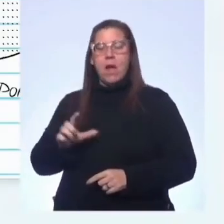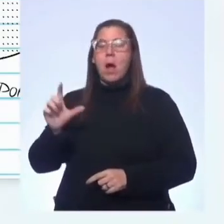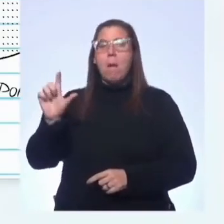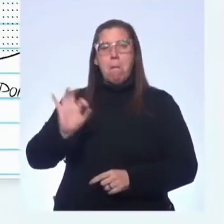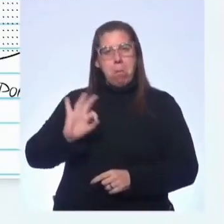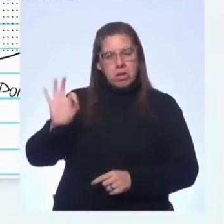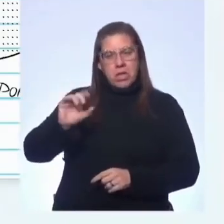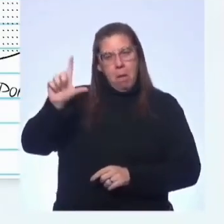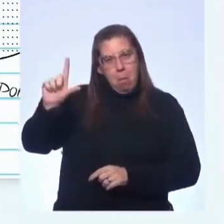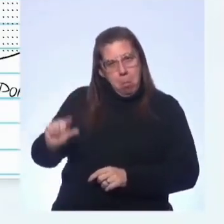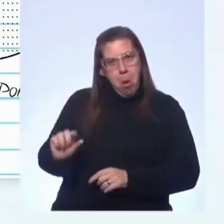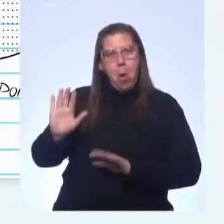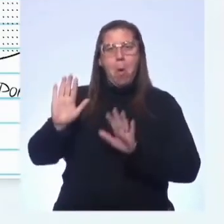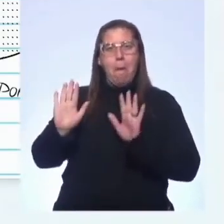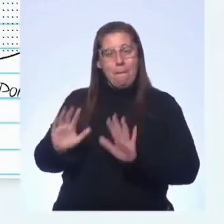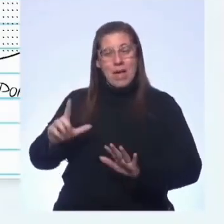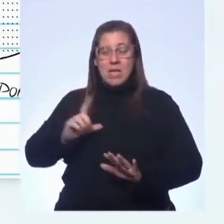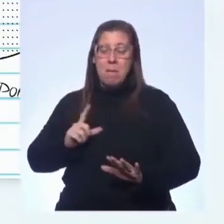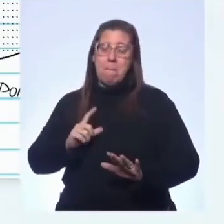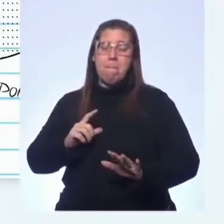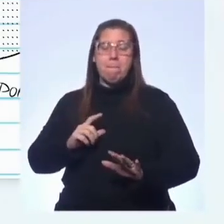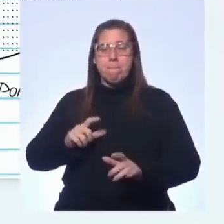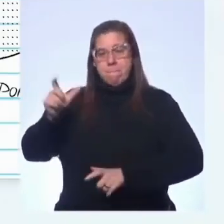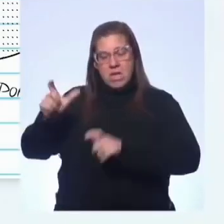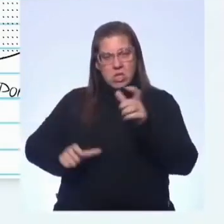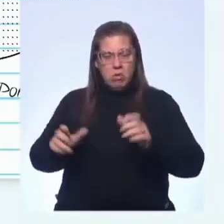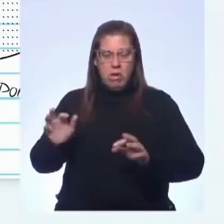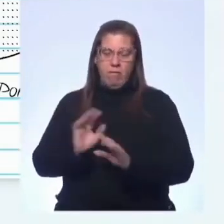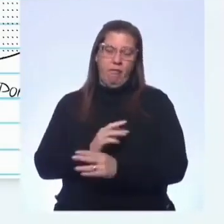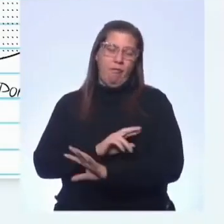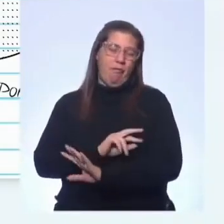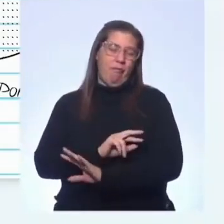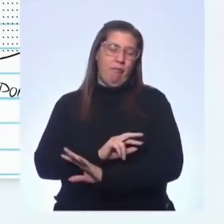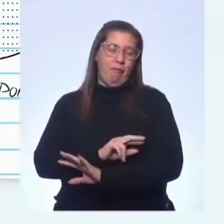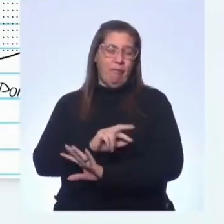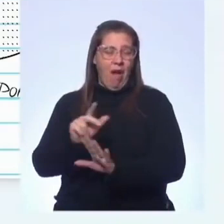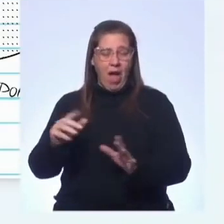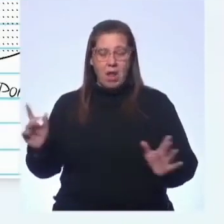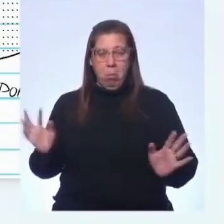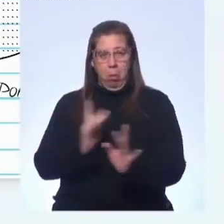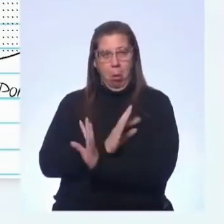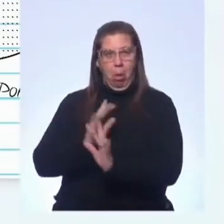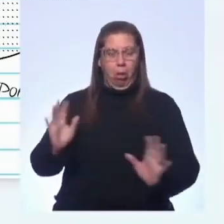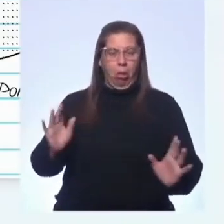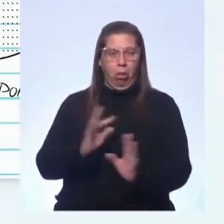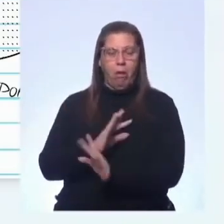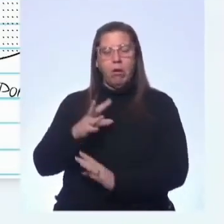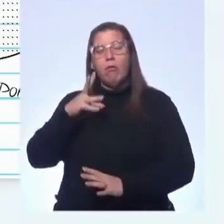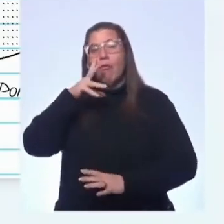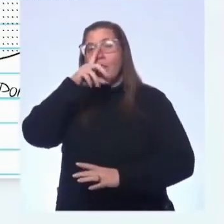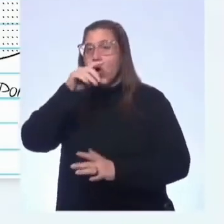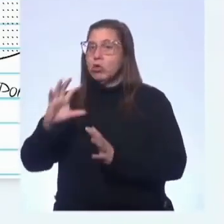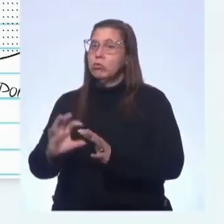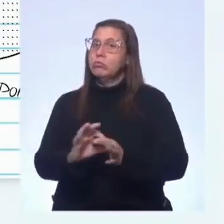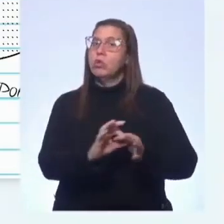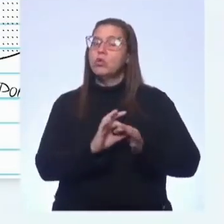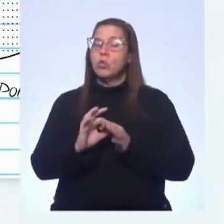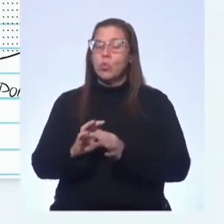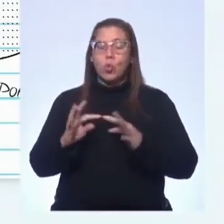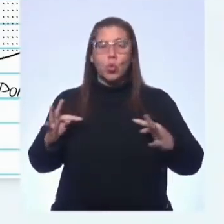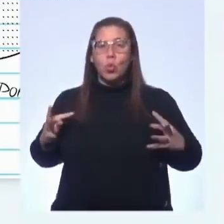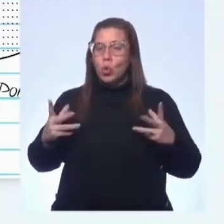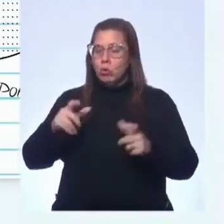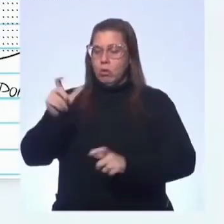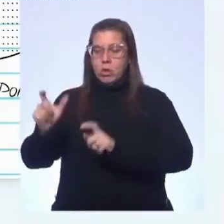seja baixa, há um grande volume de pessoas se movimentando. Portanto, estabeleceu-se que há uma forte integração quando o volume total